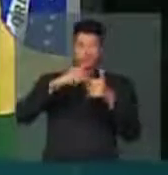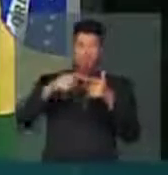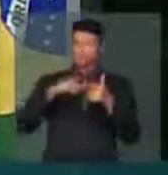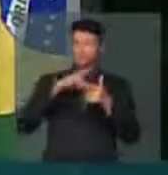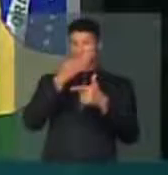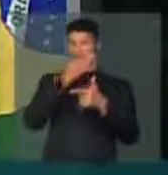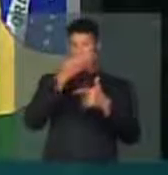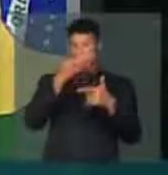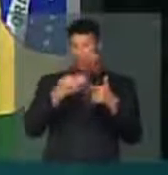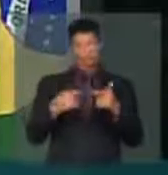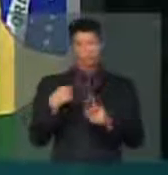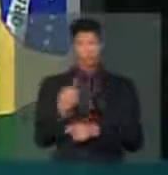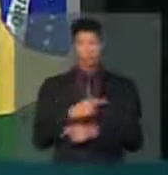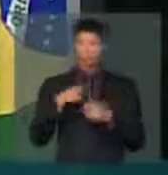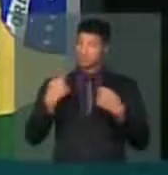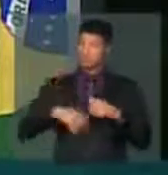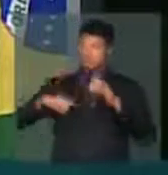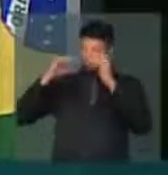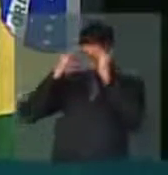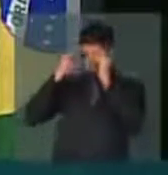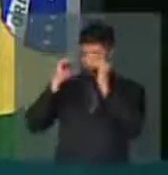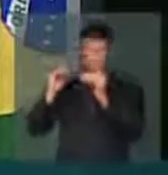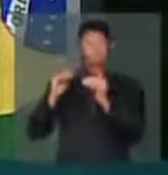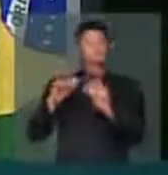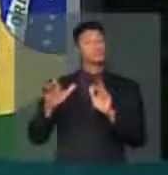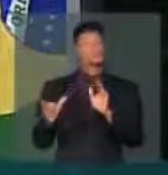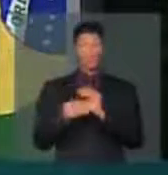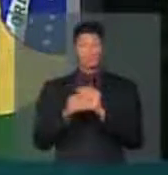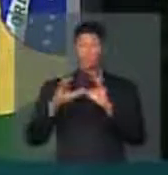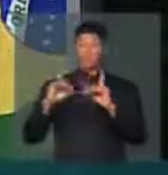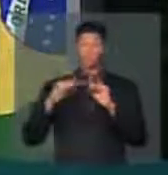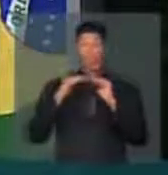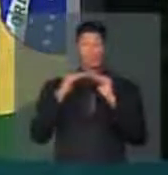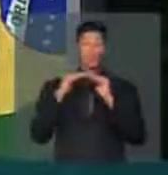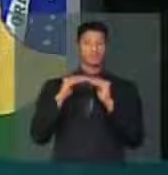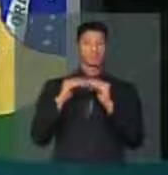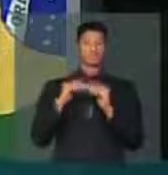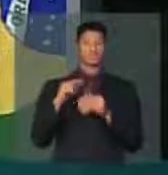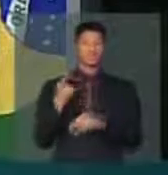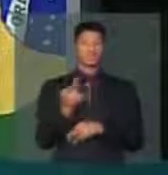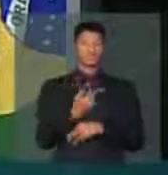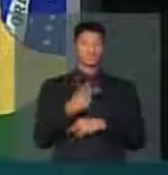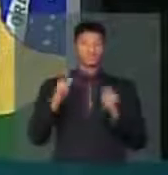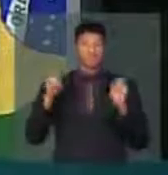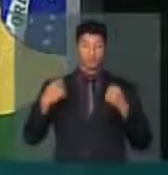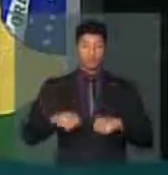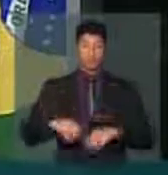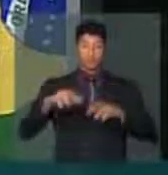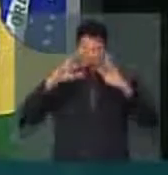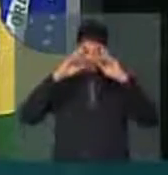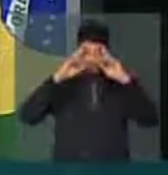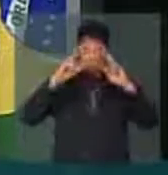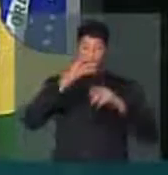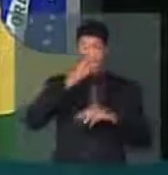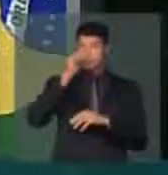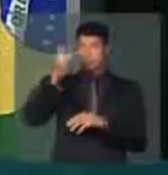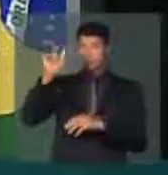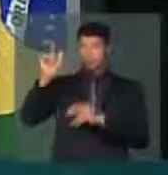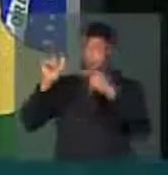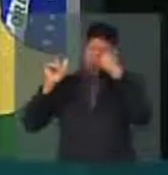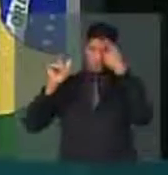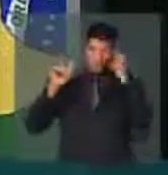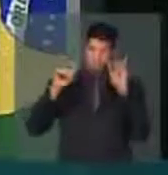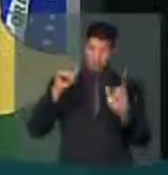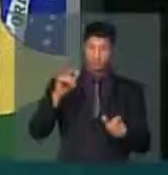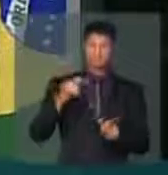sua opinião e nós temos que respeitar. Faz parte da democracia a gente respeitar a posição das outras pessoas.